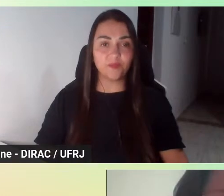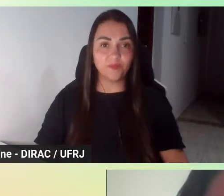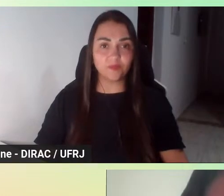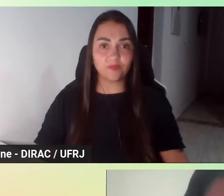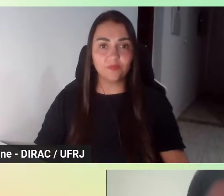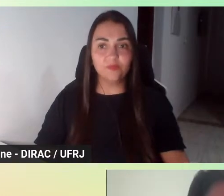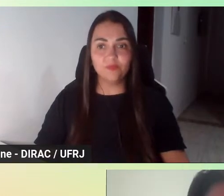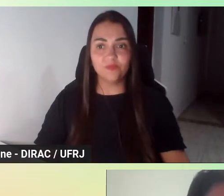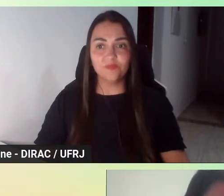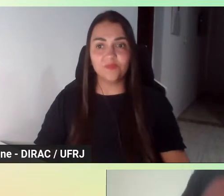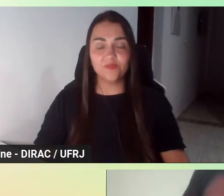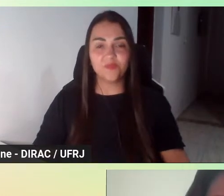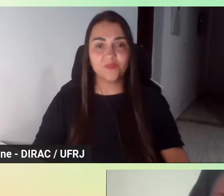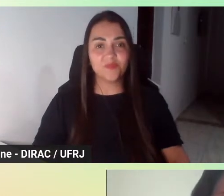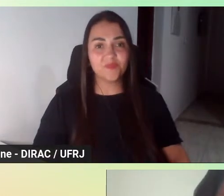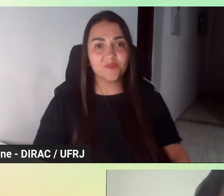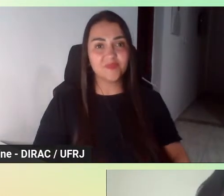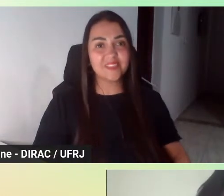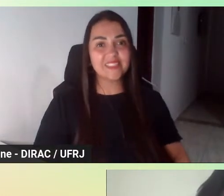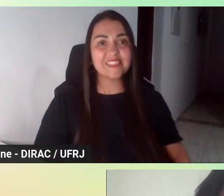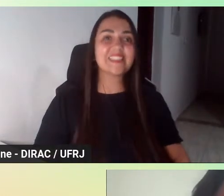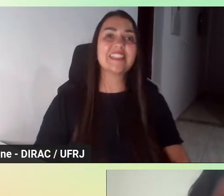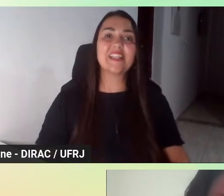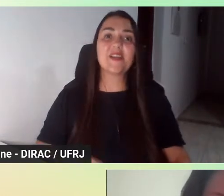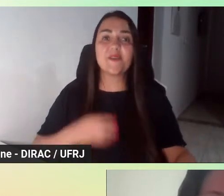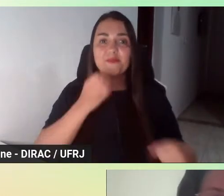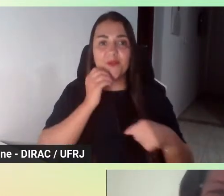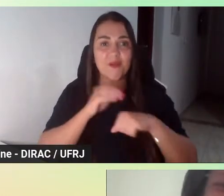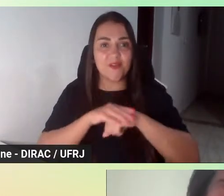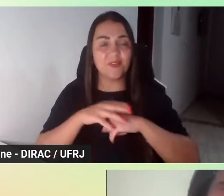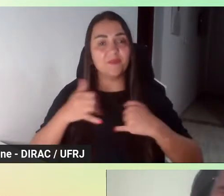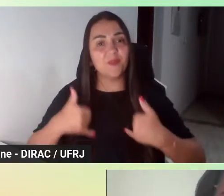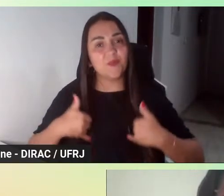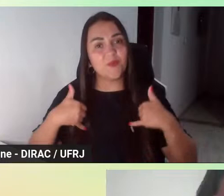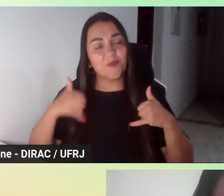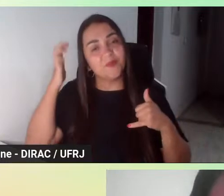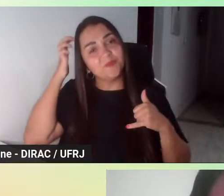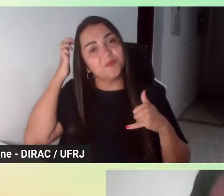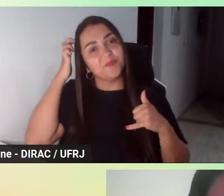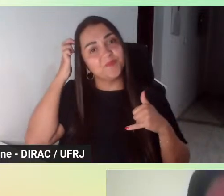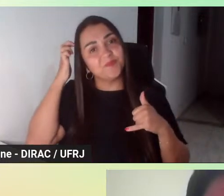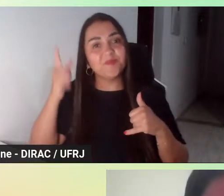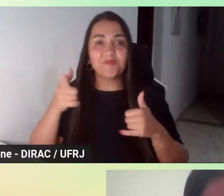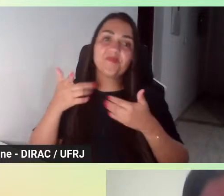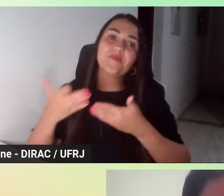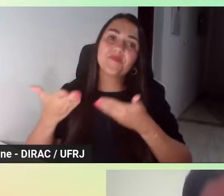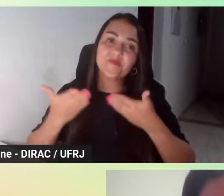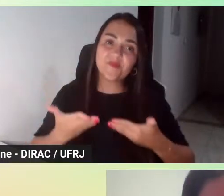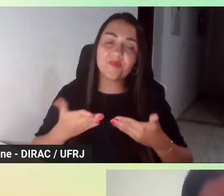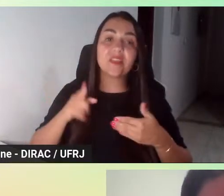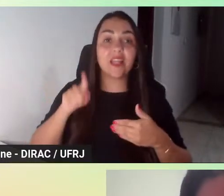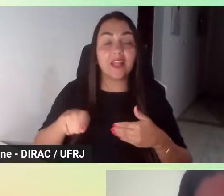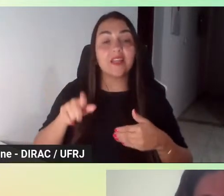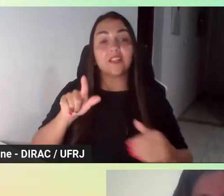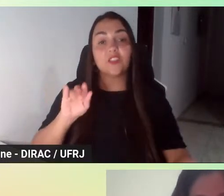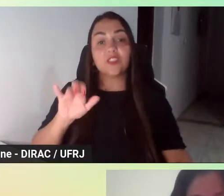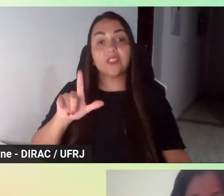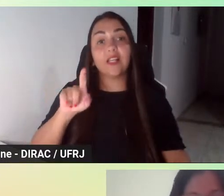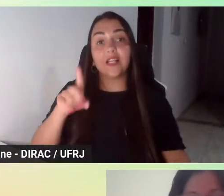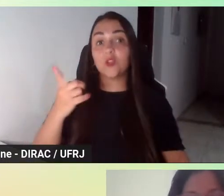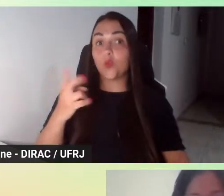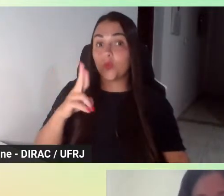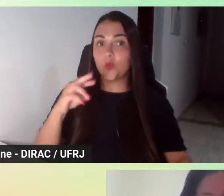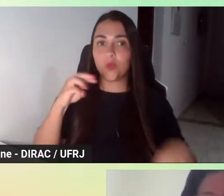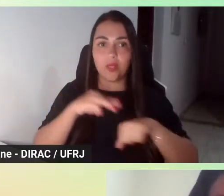Gisela, boa noite. Boa noite. É uma honra receber você, né? Gisela é doutora e mestre, né, em ensino de